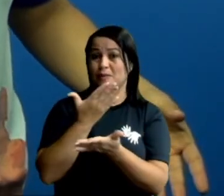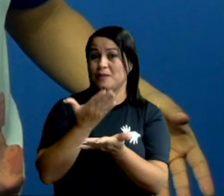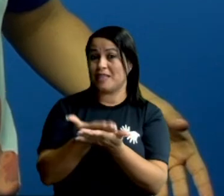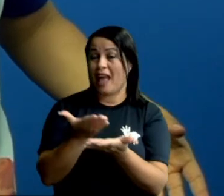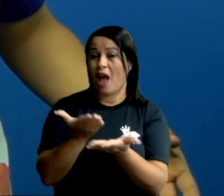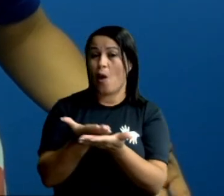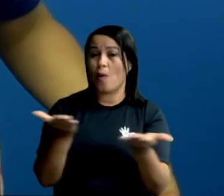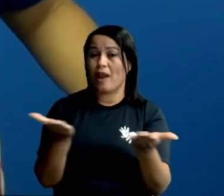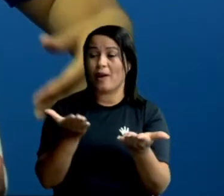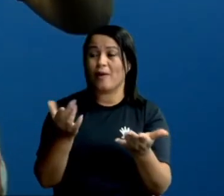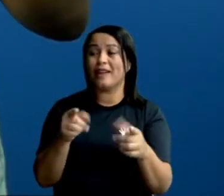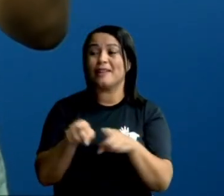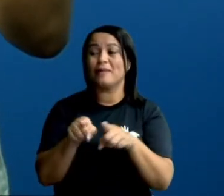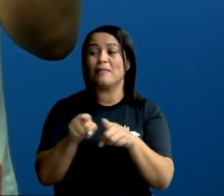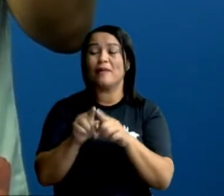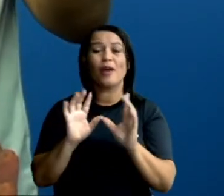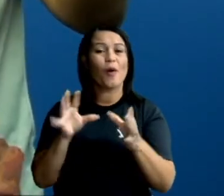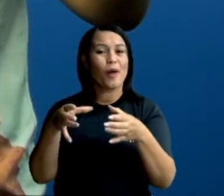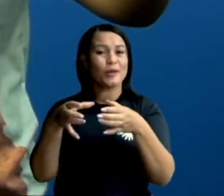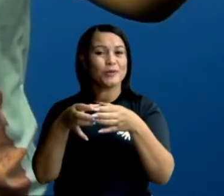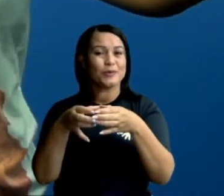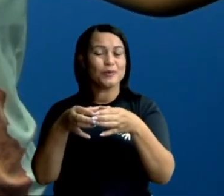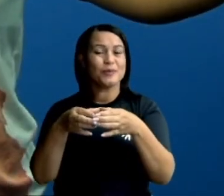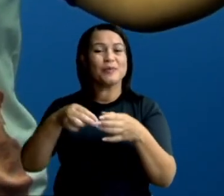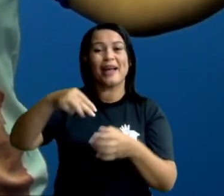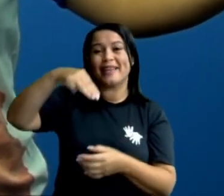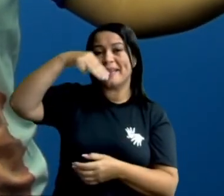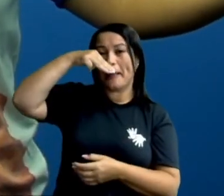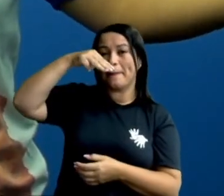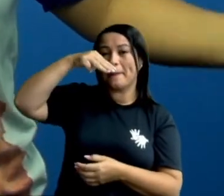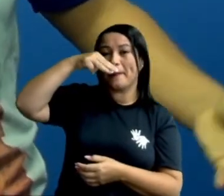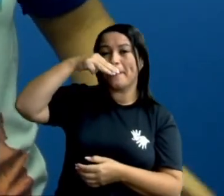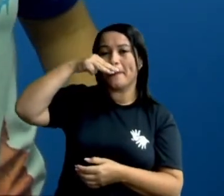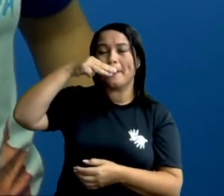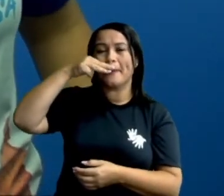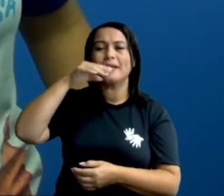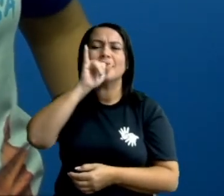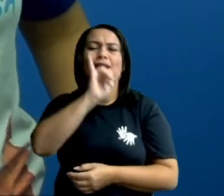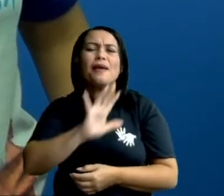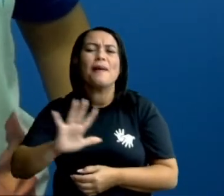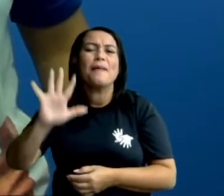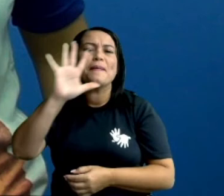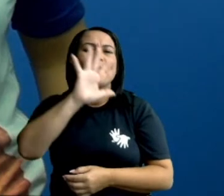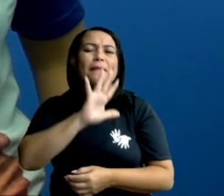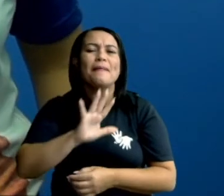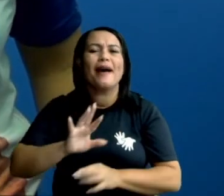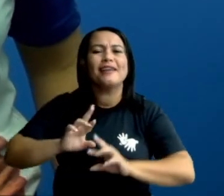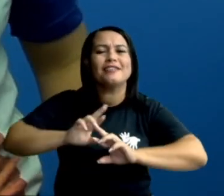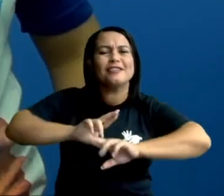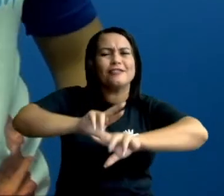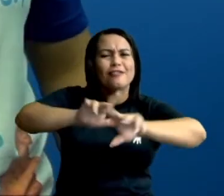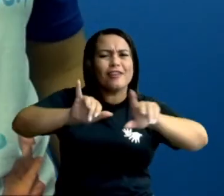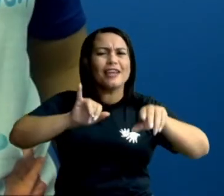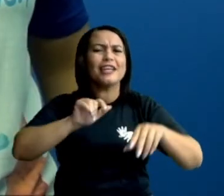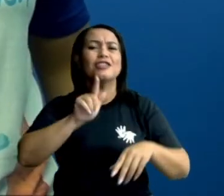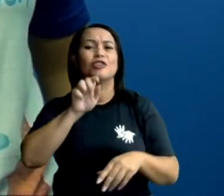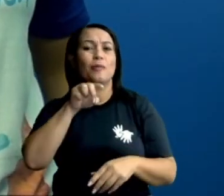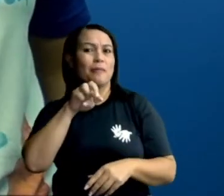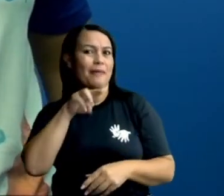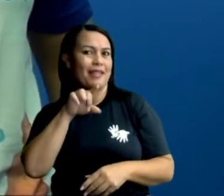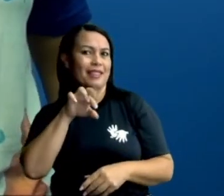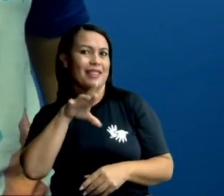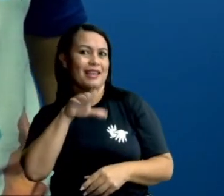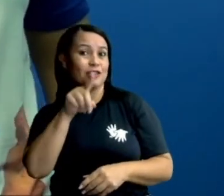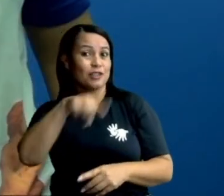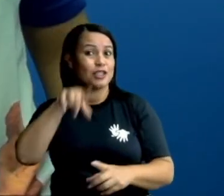a turma da Mônica, cheio de imagens geométricas que vocês encontram no dia a